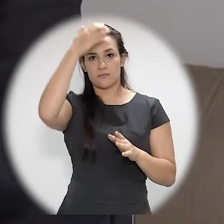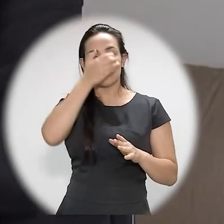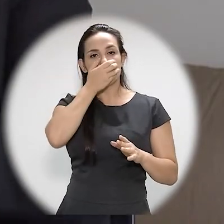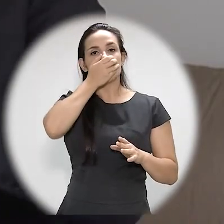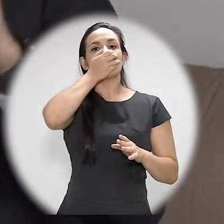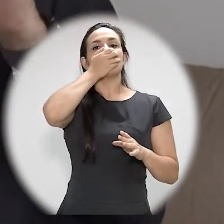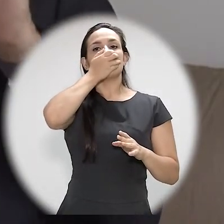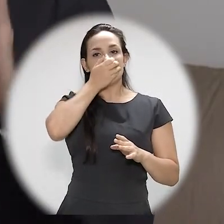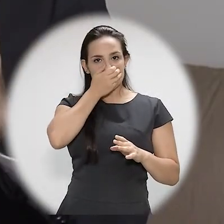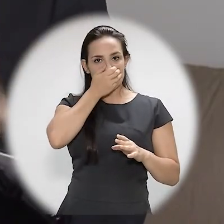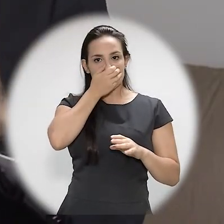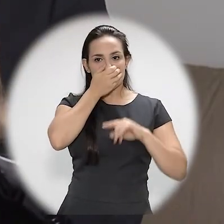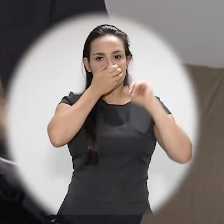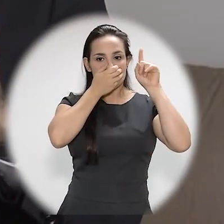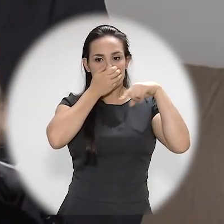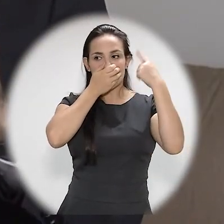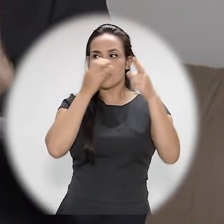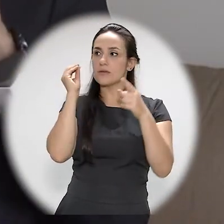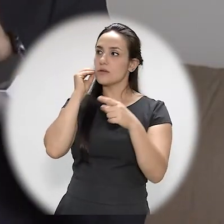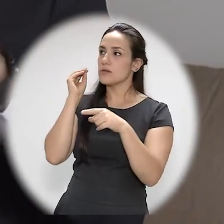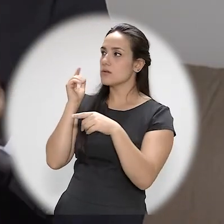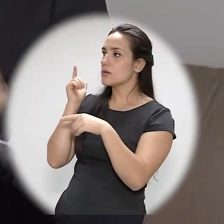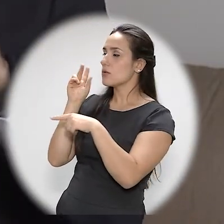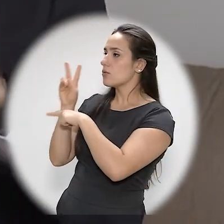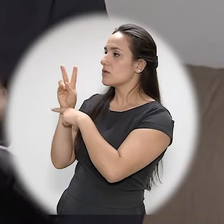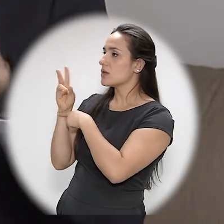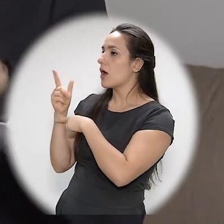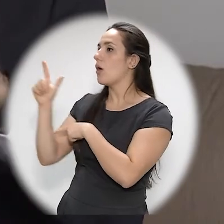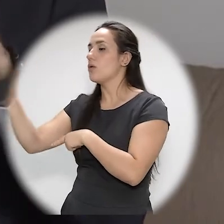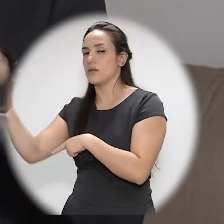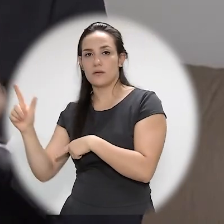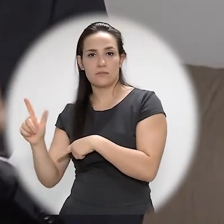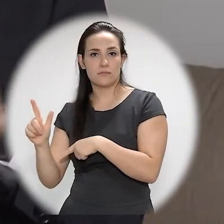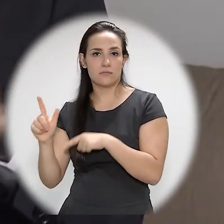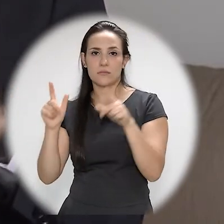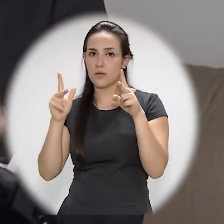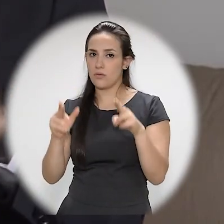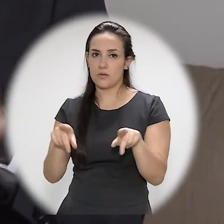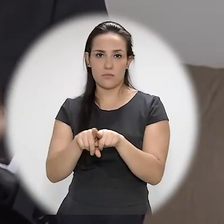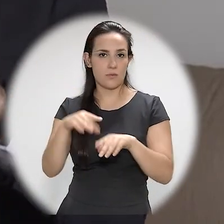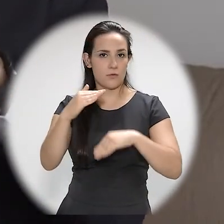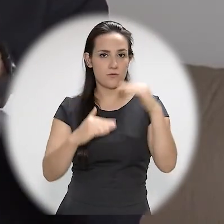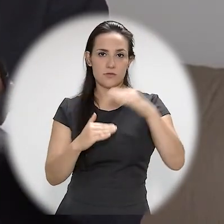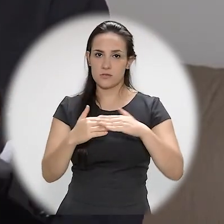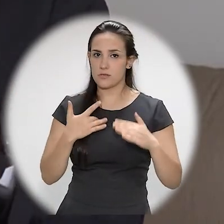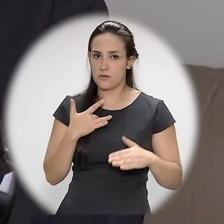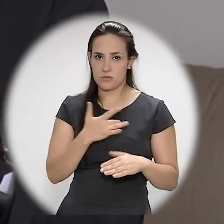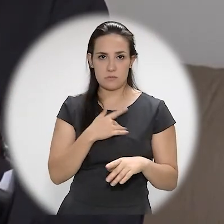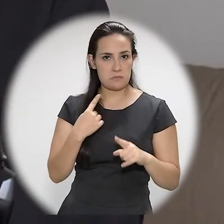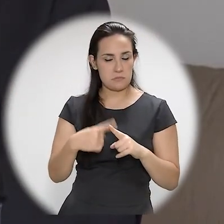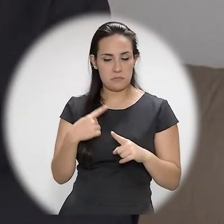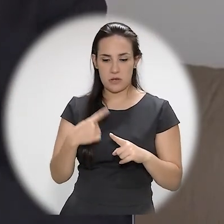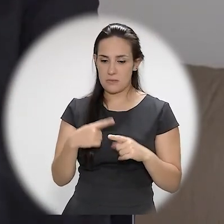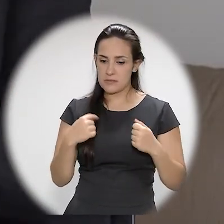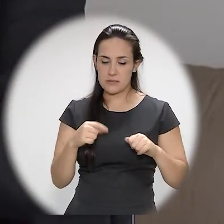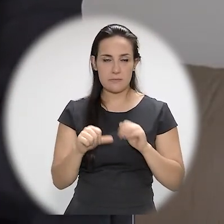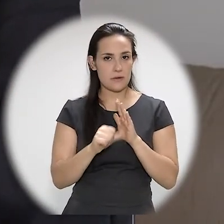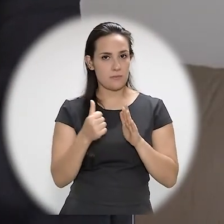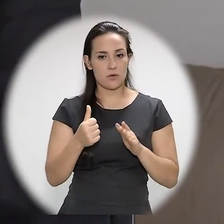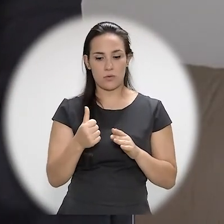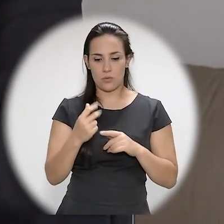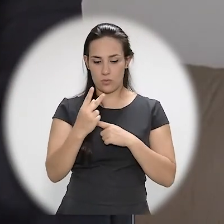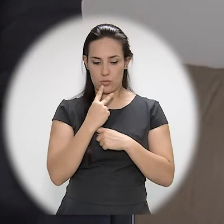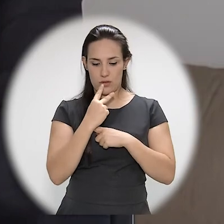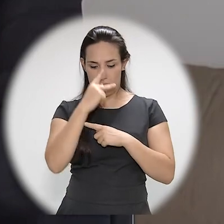está a seu lado. Então, você, profissional de saúde, tem de cuidar de você primeiro, para você ter condições de cuidar